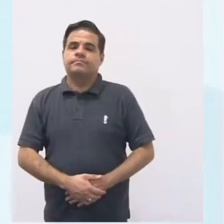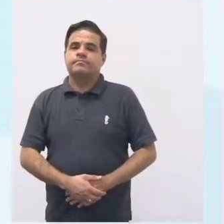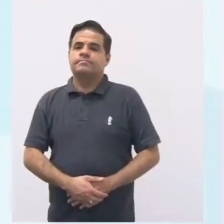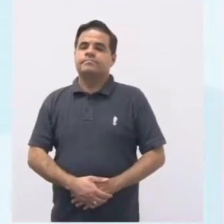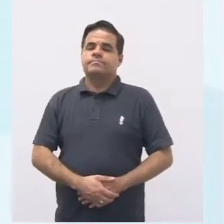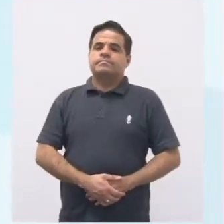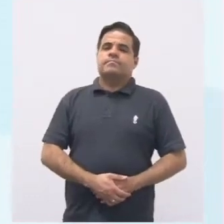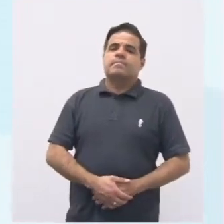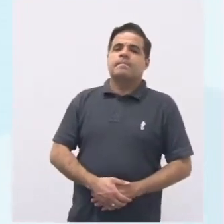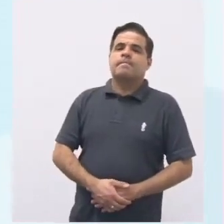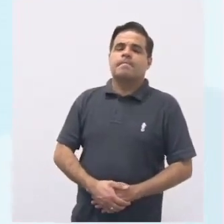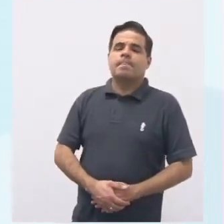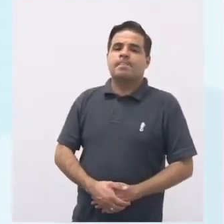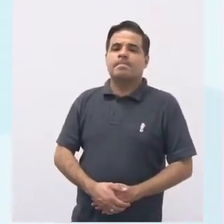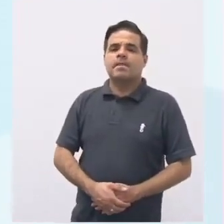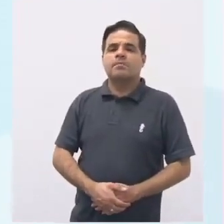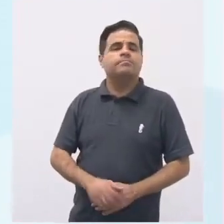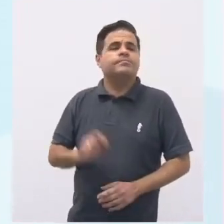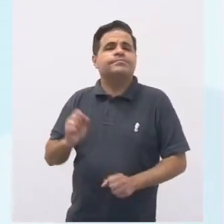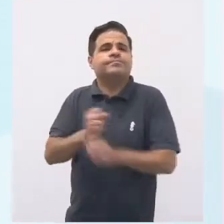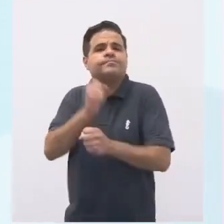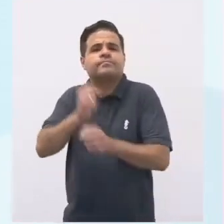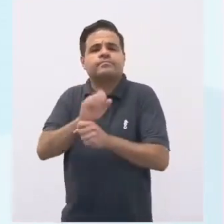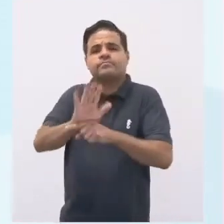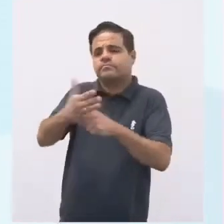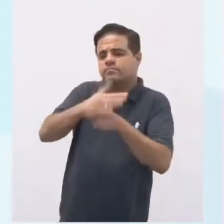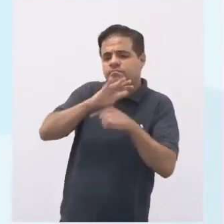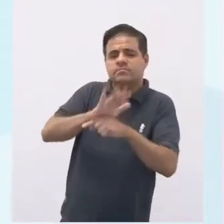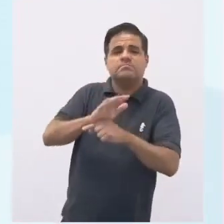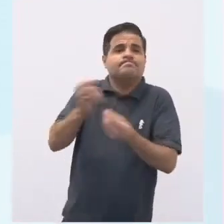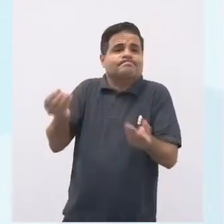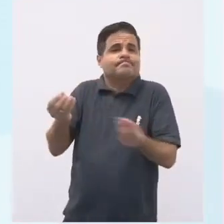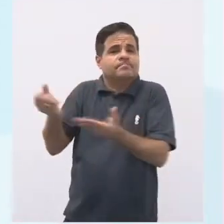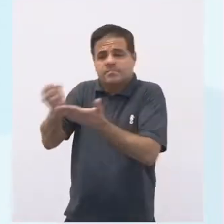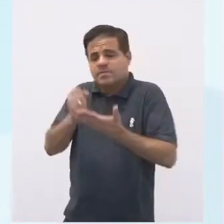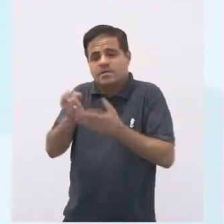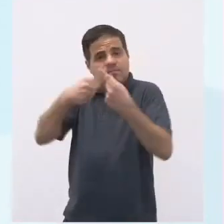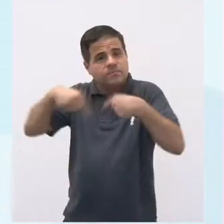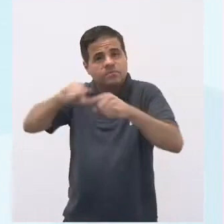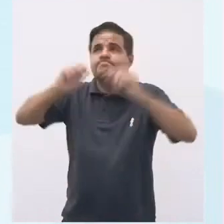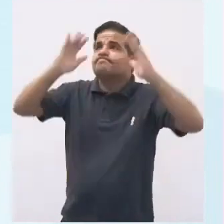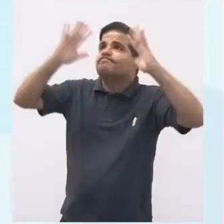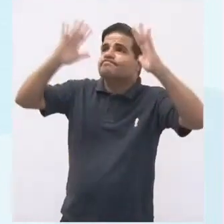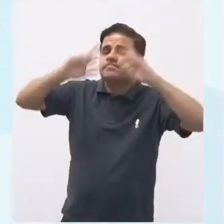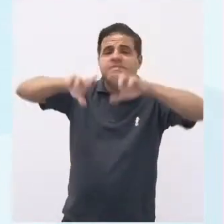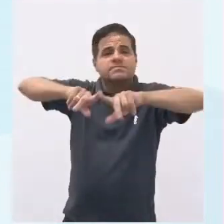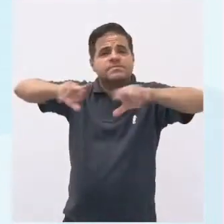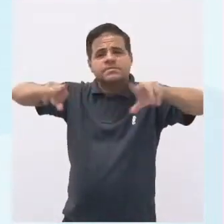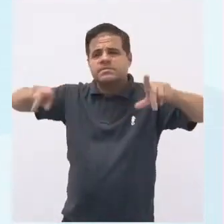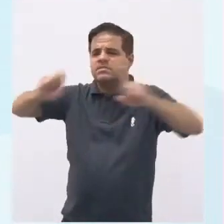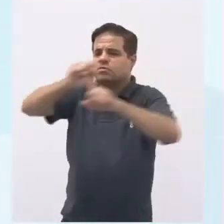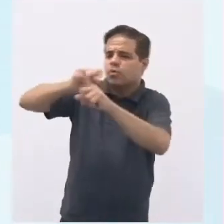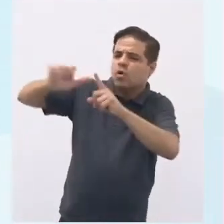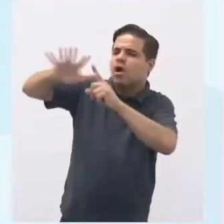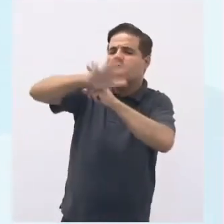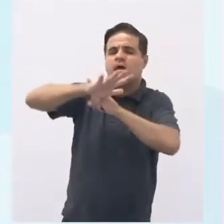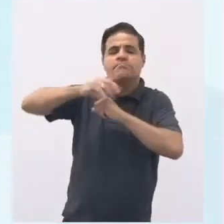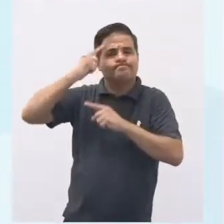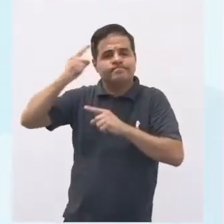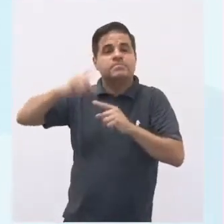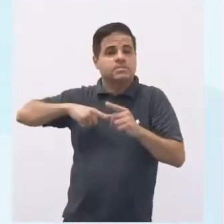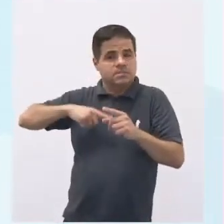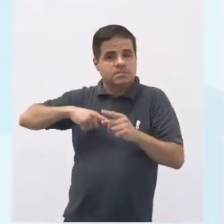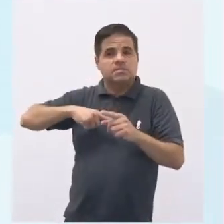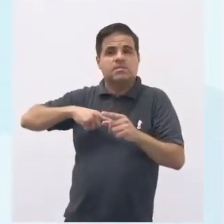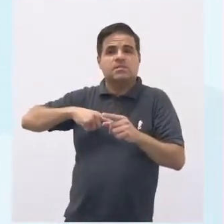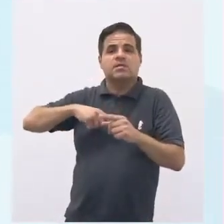Então, o que né, essa construção colaborativa traz para a gente, pensando na diversidade da sociedade? Então, nós temos